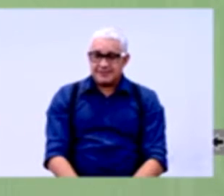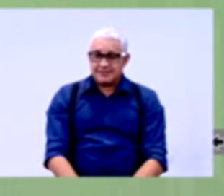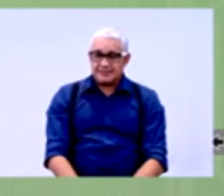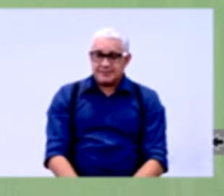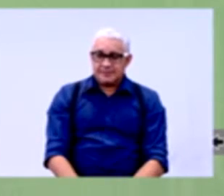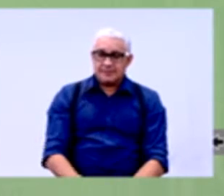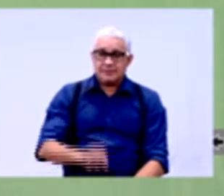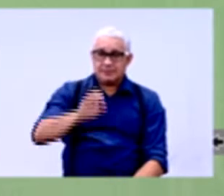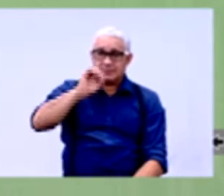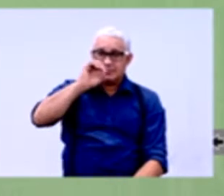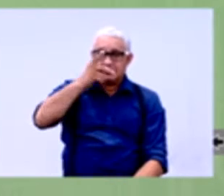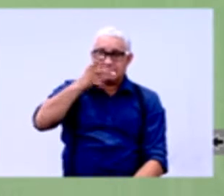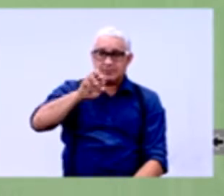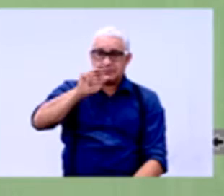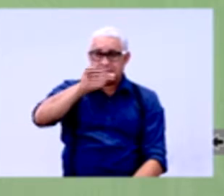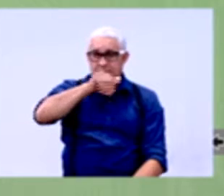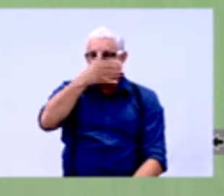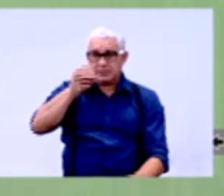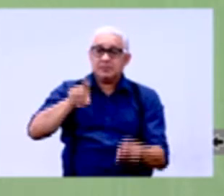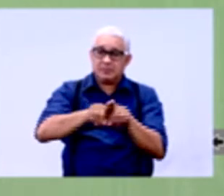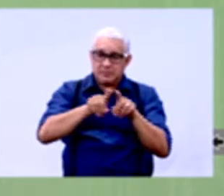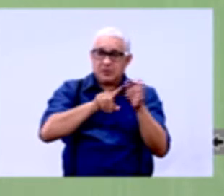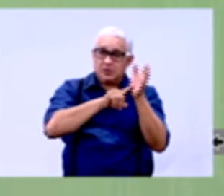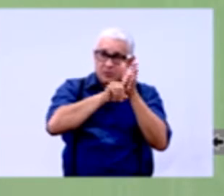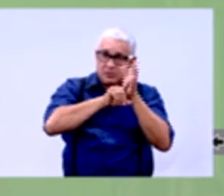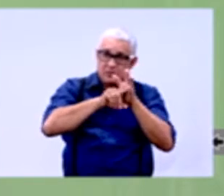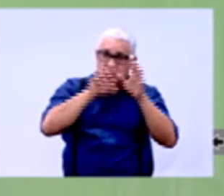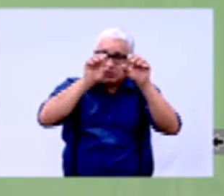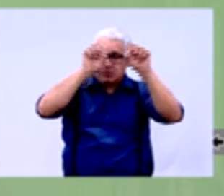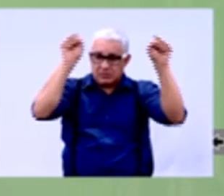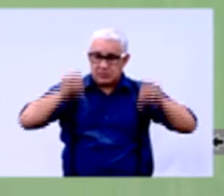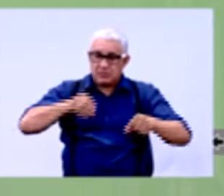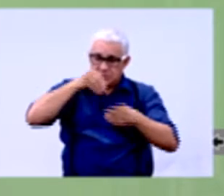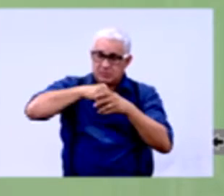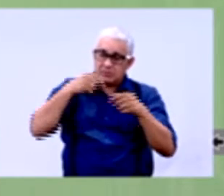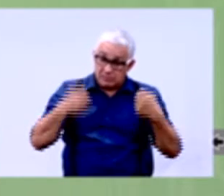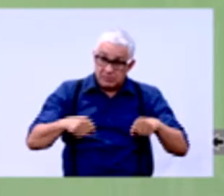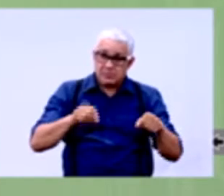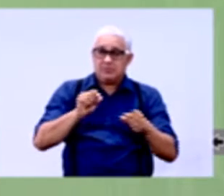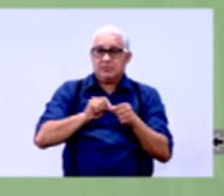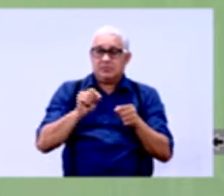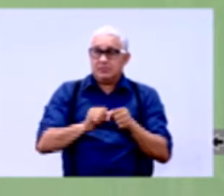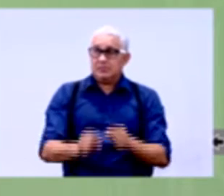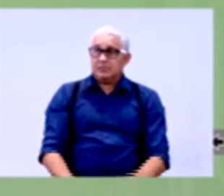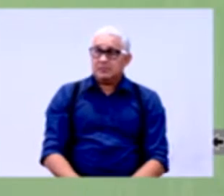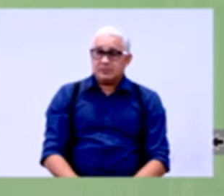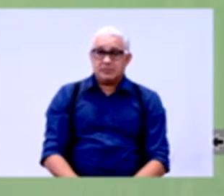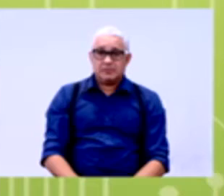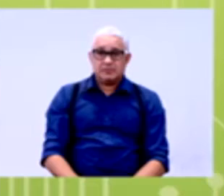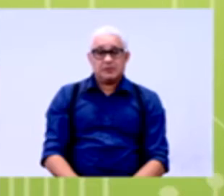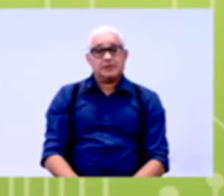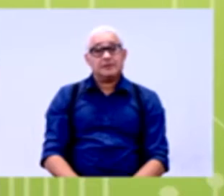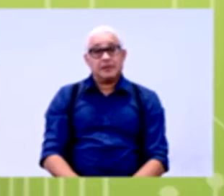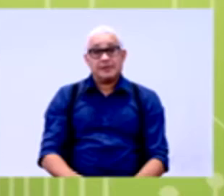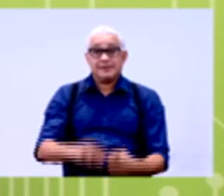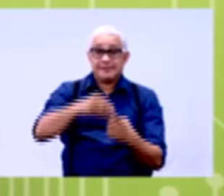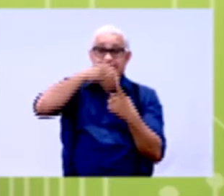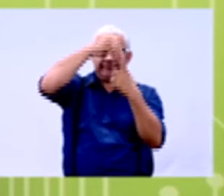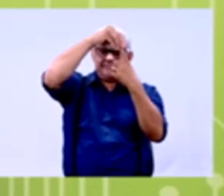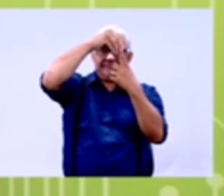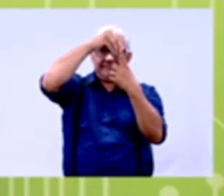que operações e consultas de sistemas são necessárias. Então, aí nós vemos a